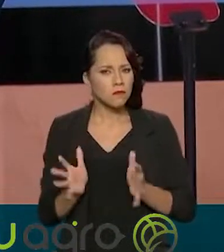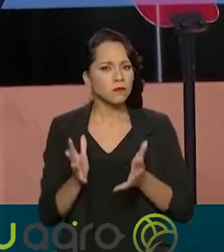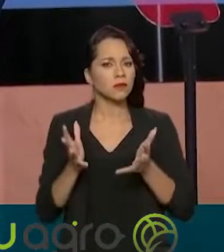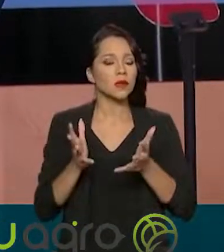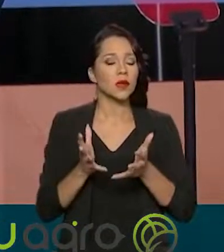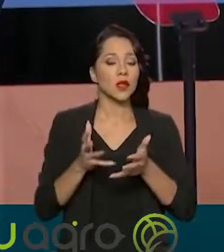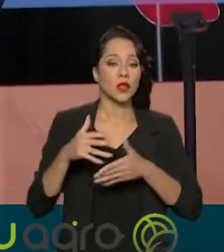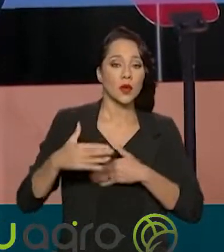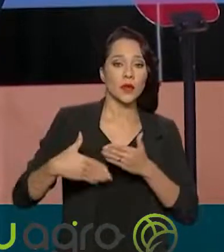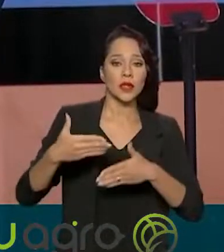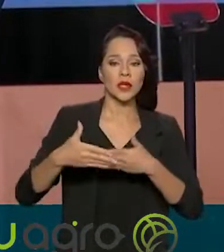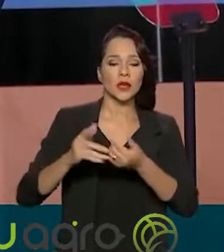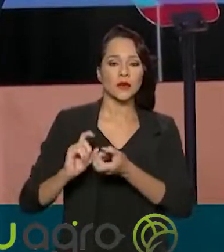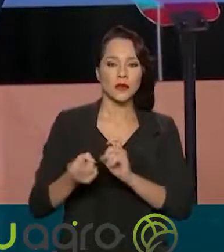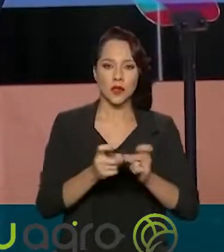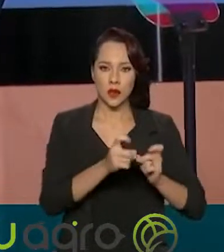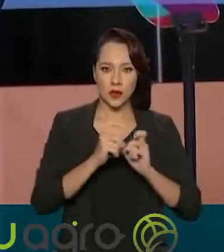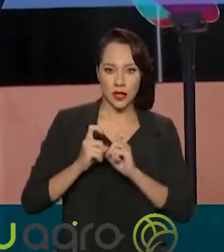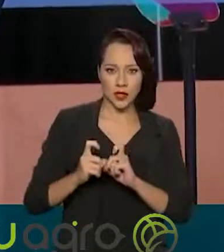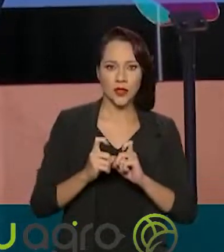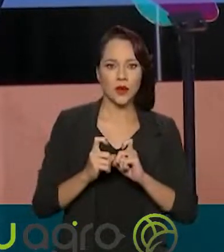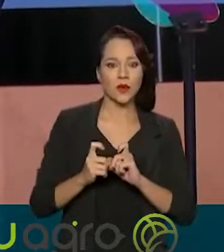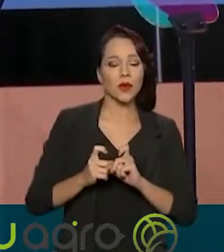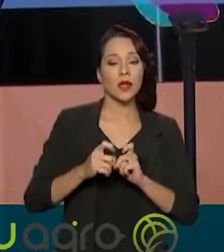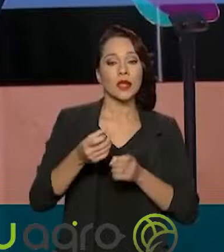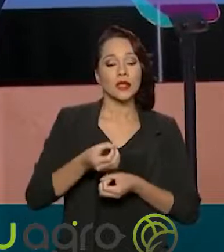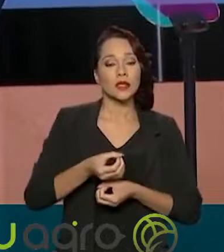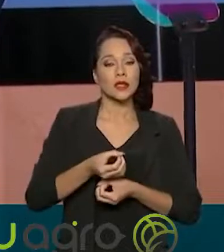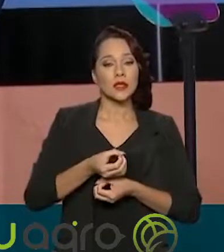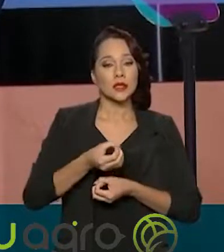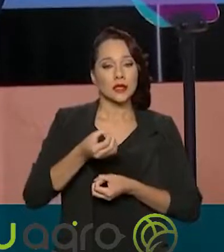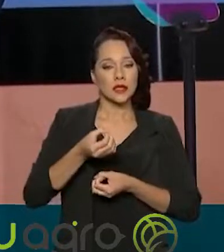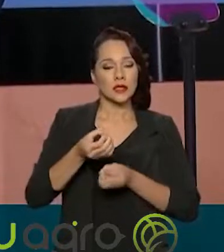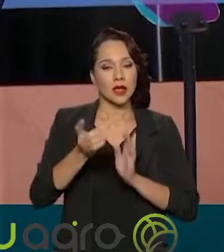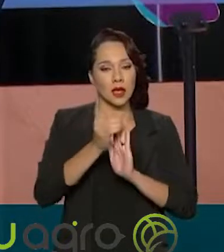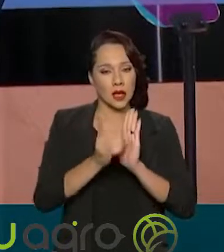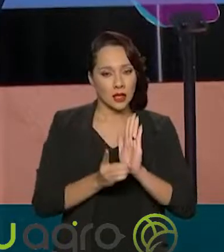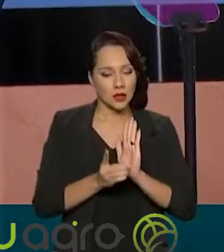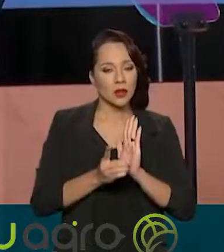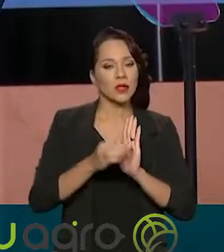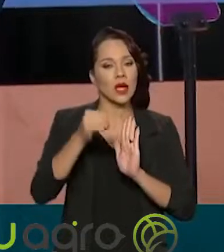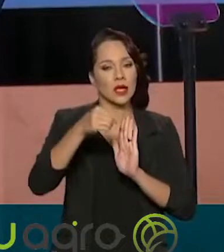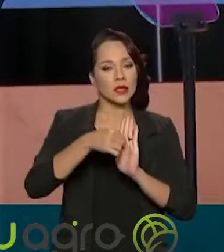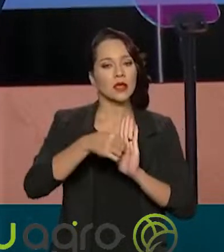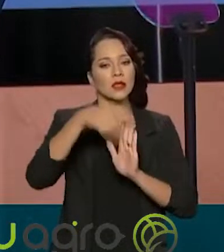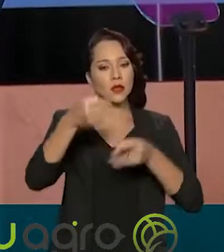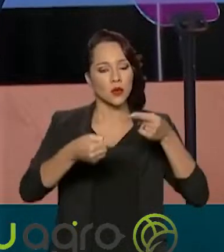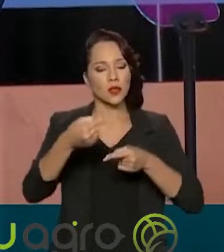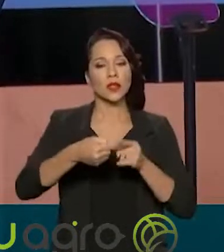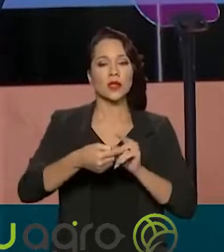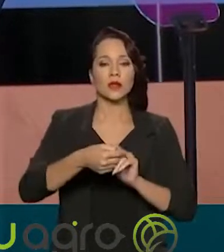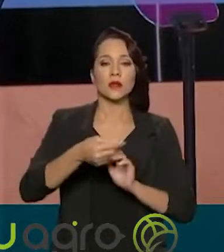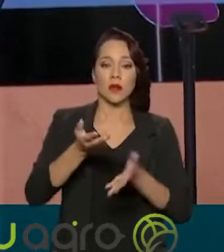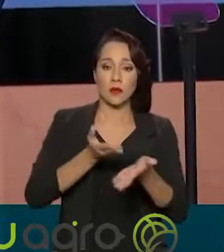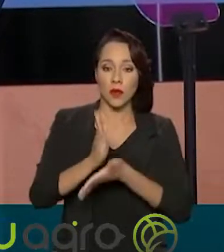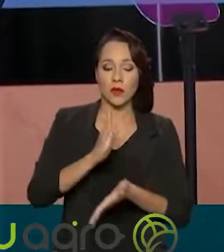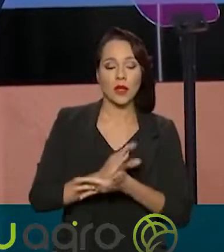no processo negociador das declarações a serem discutidas e aprovadas nessa